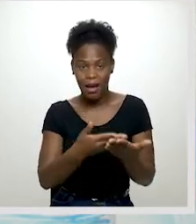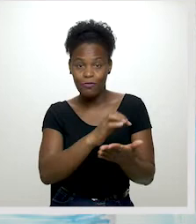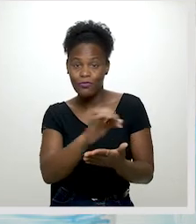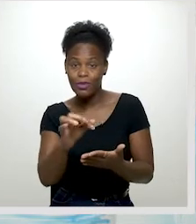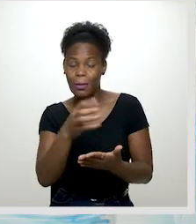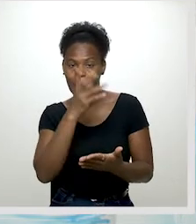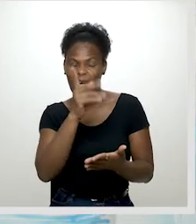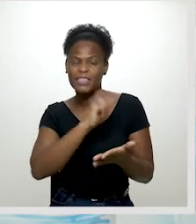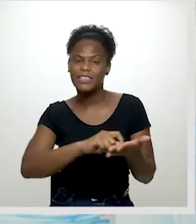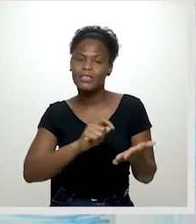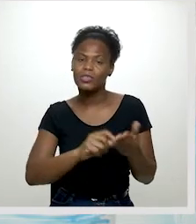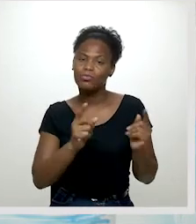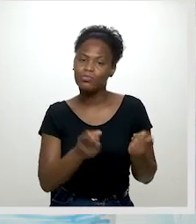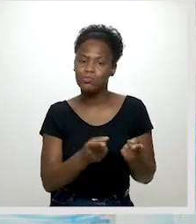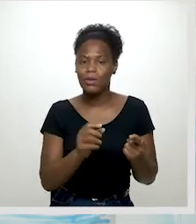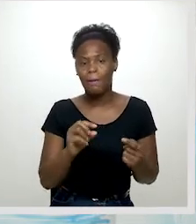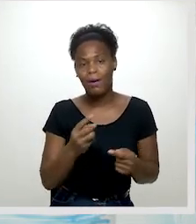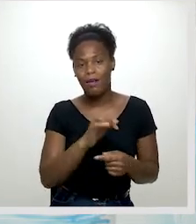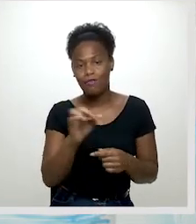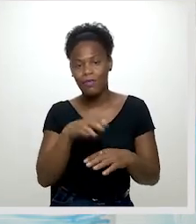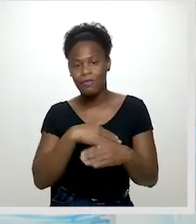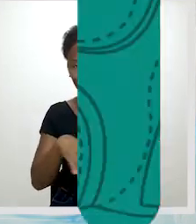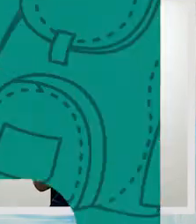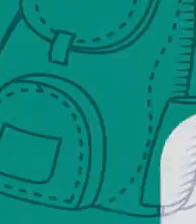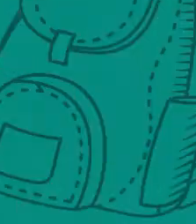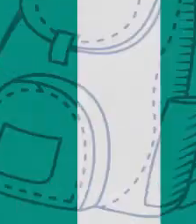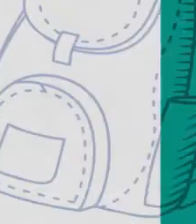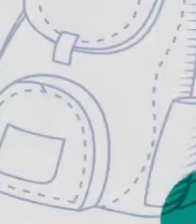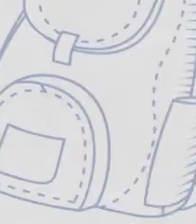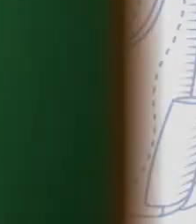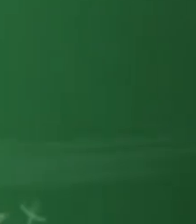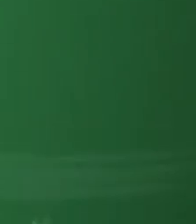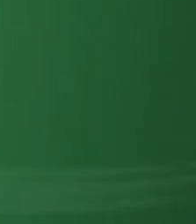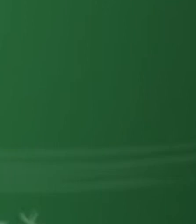exercício para realizarem neste momento.